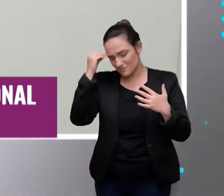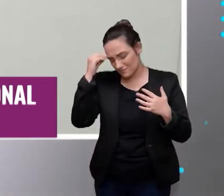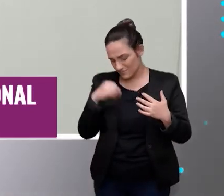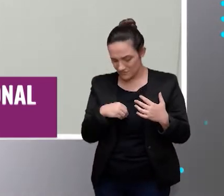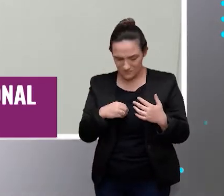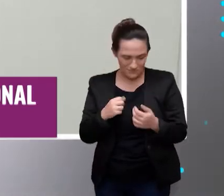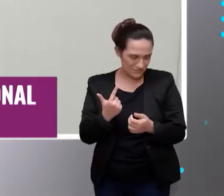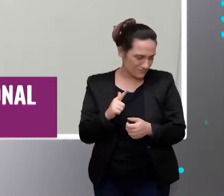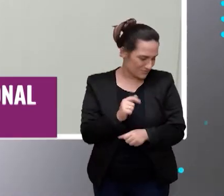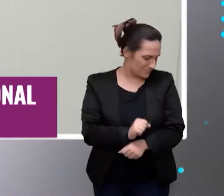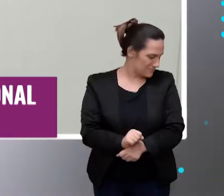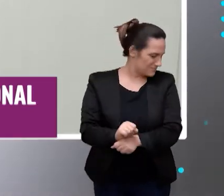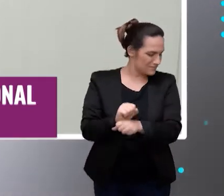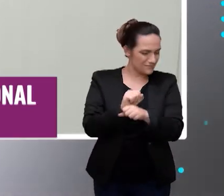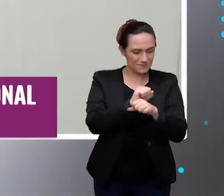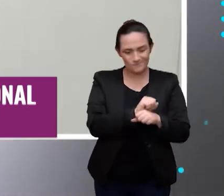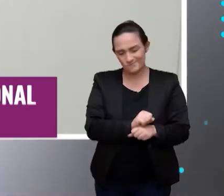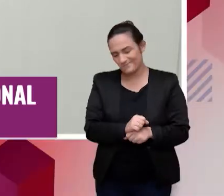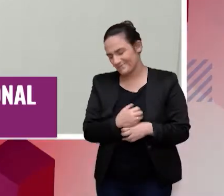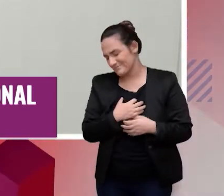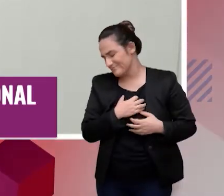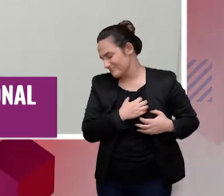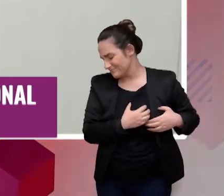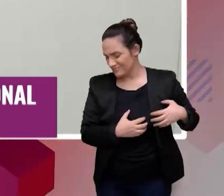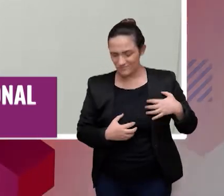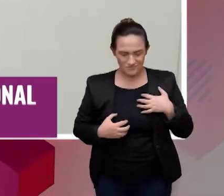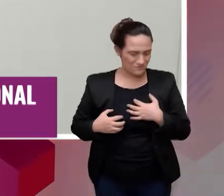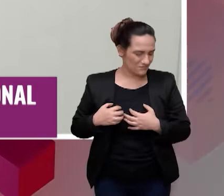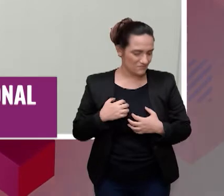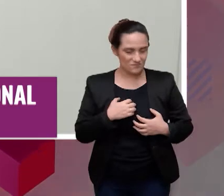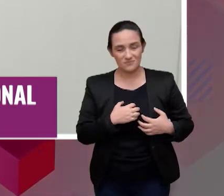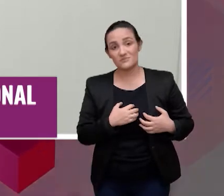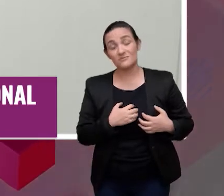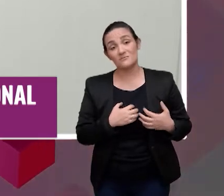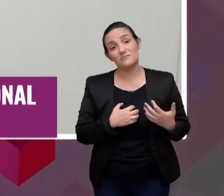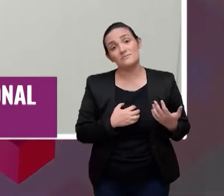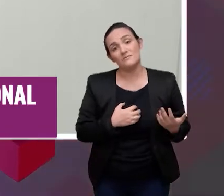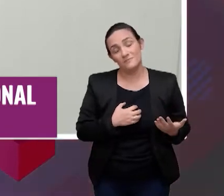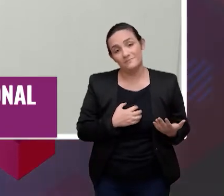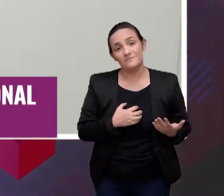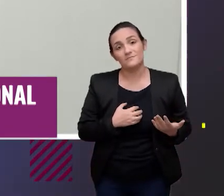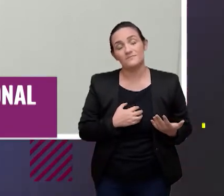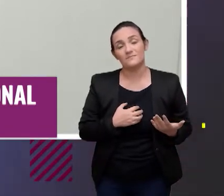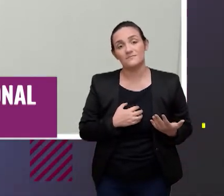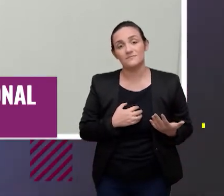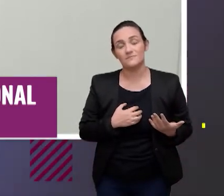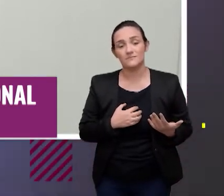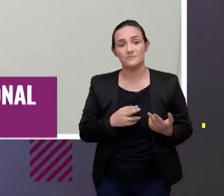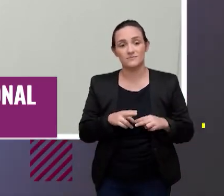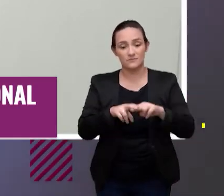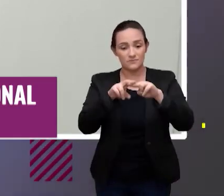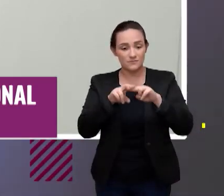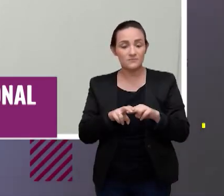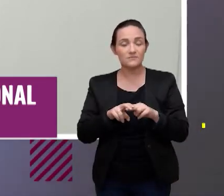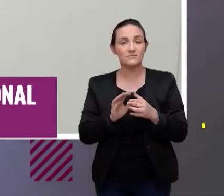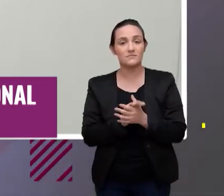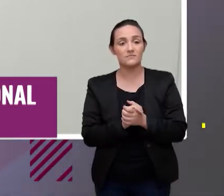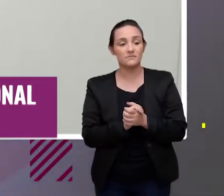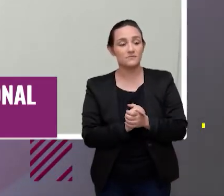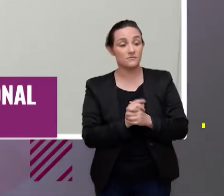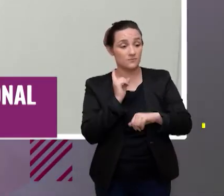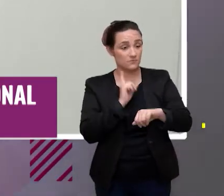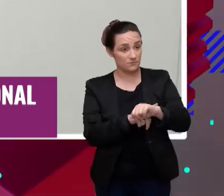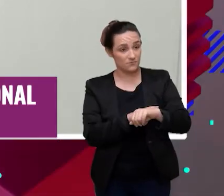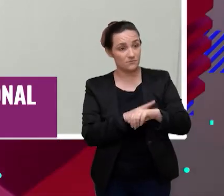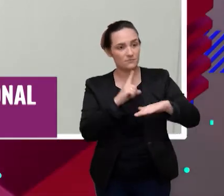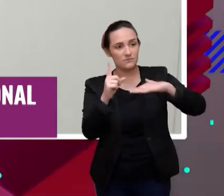né? E então o atendimento ele justamente vai objetivar a dar esse